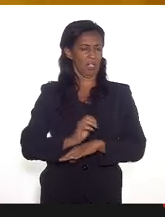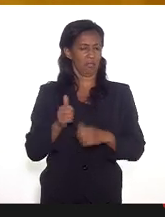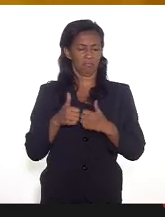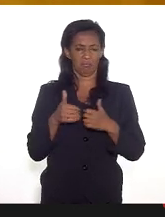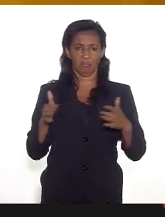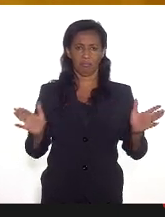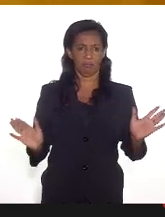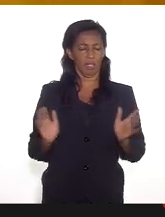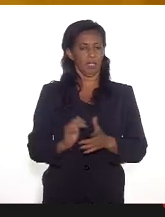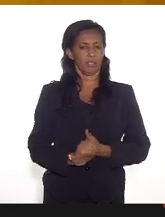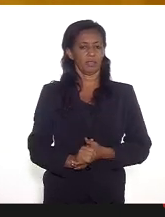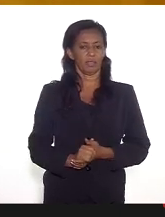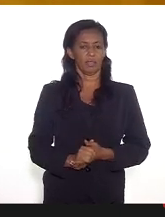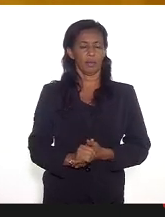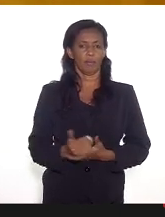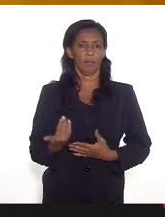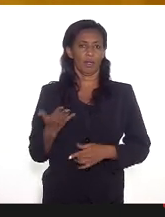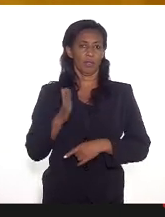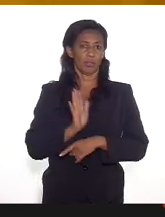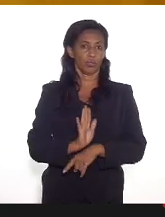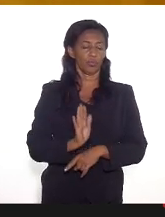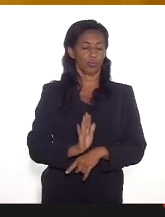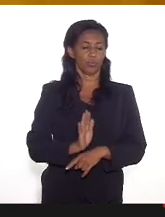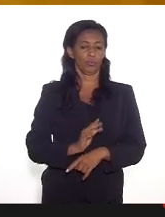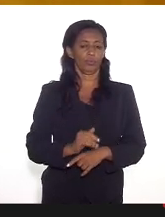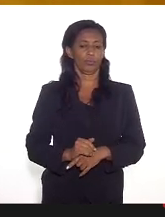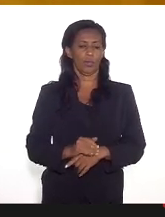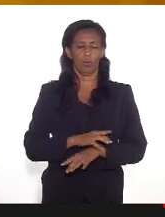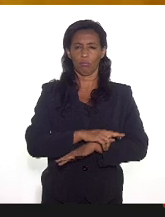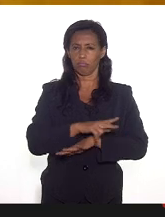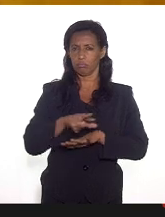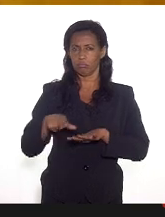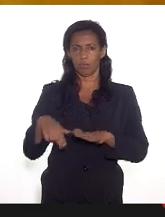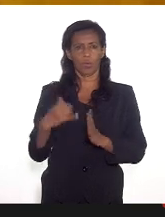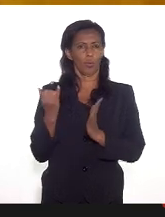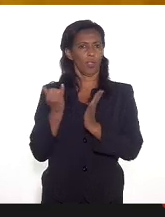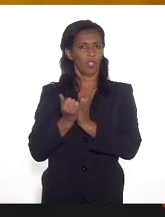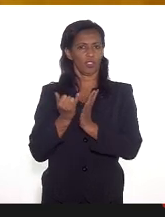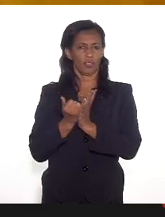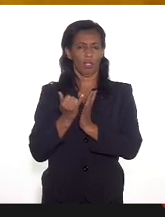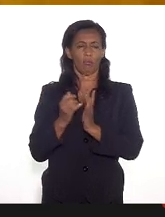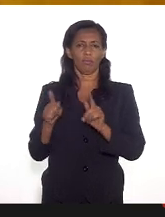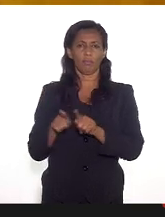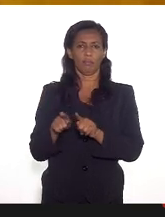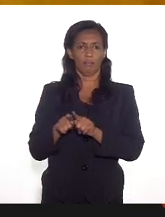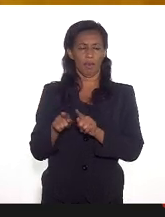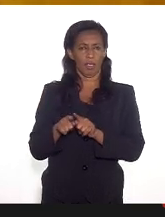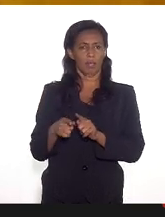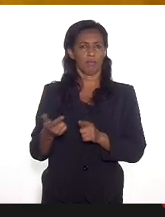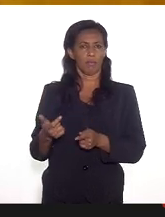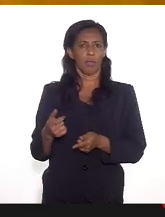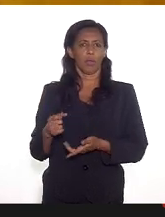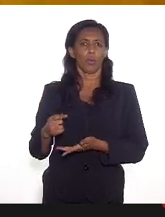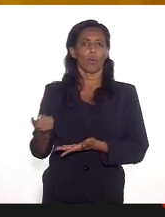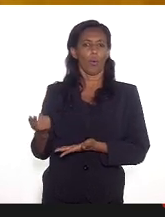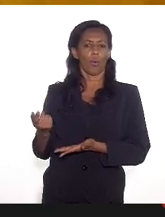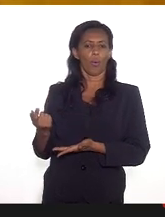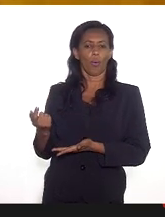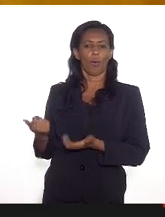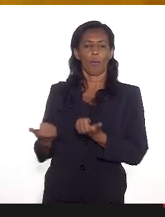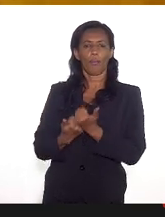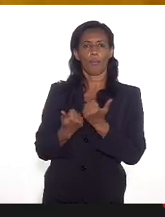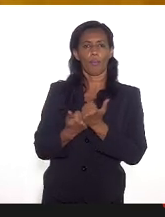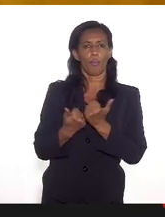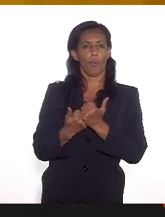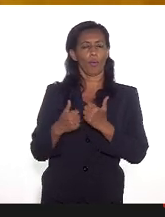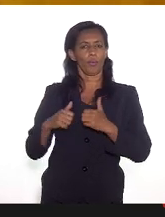para, né, contribuir, né, temos vários outros editais abertos, como apoio a micro, pequena e médias